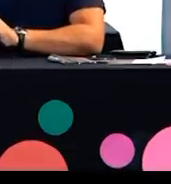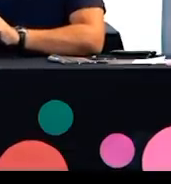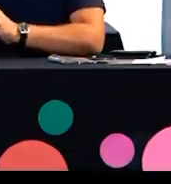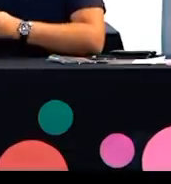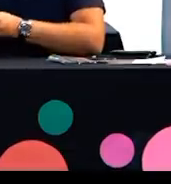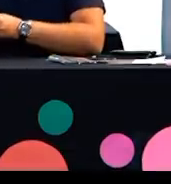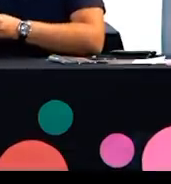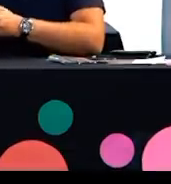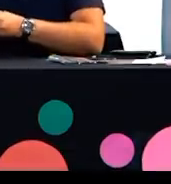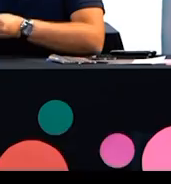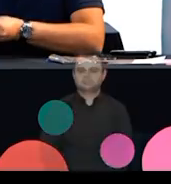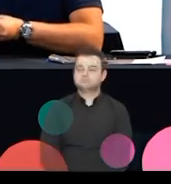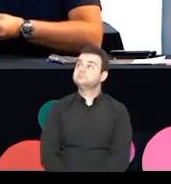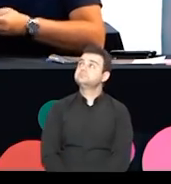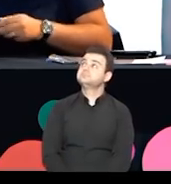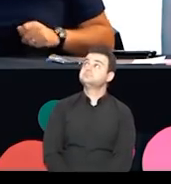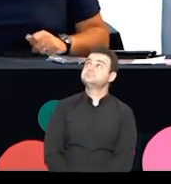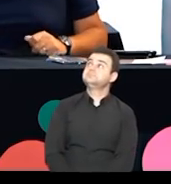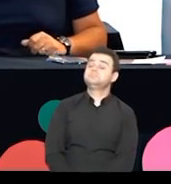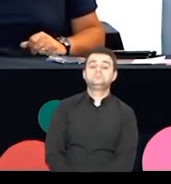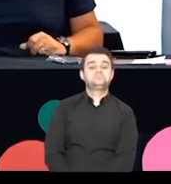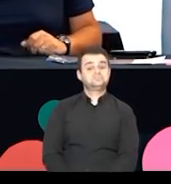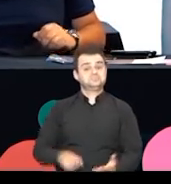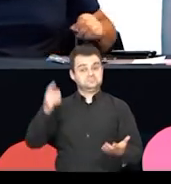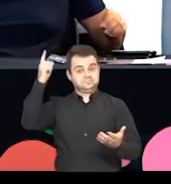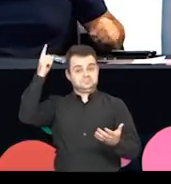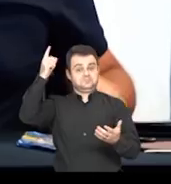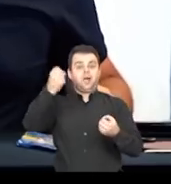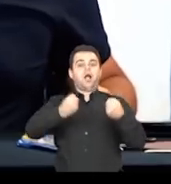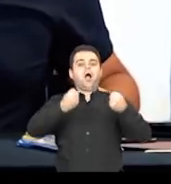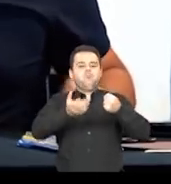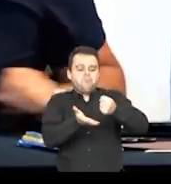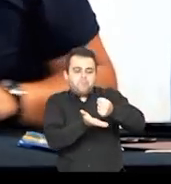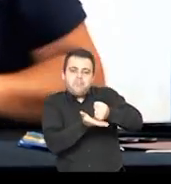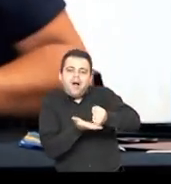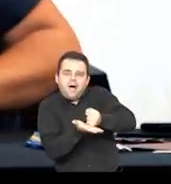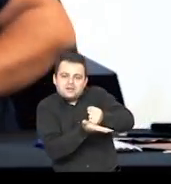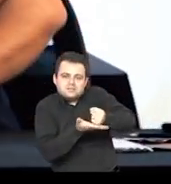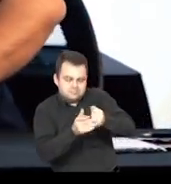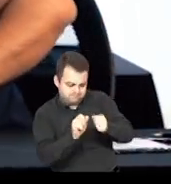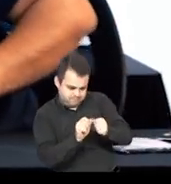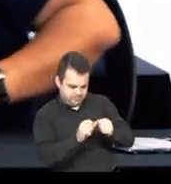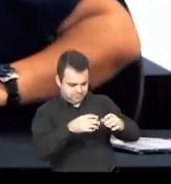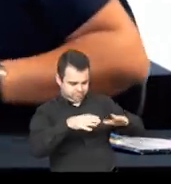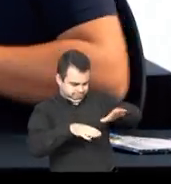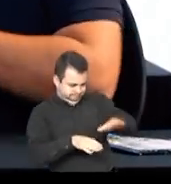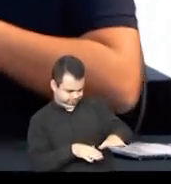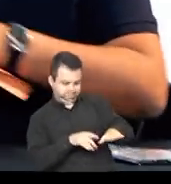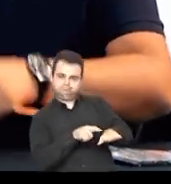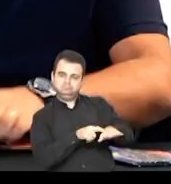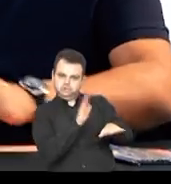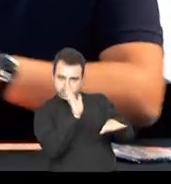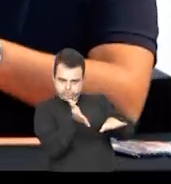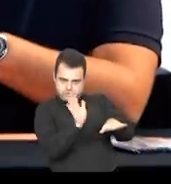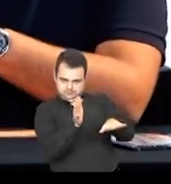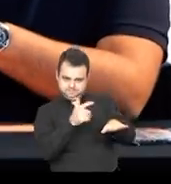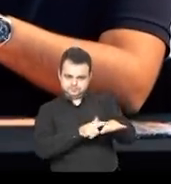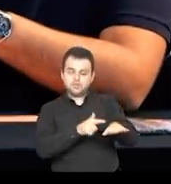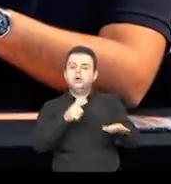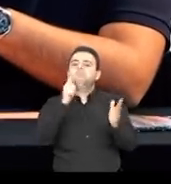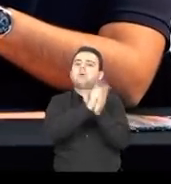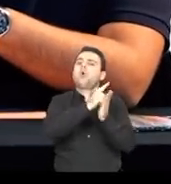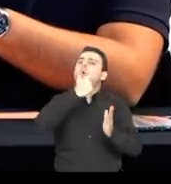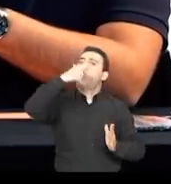Muito bem, ó, a base do meu carrinho já está praticamente montada. Depois disso, eu vou pegar um outro papel da mesma cor e vou